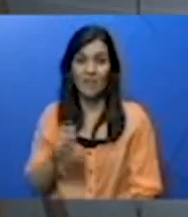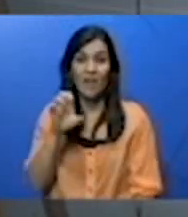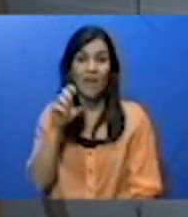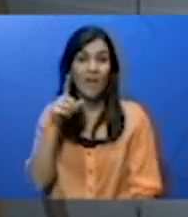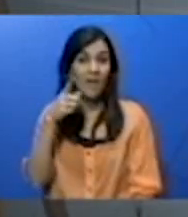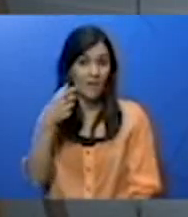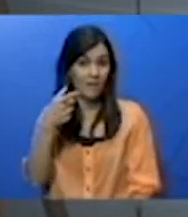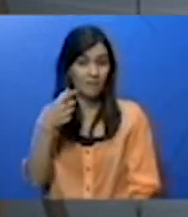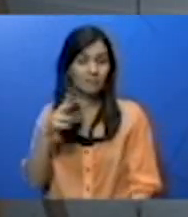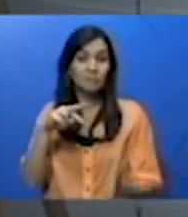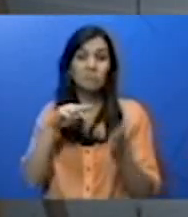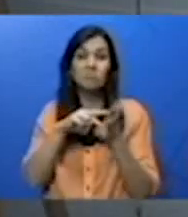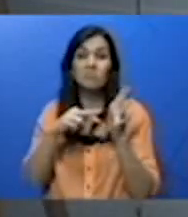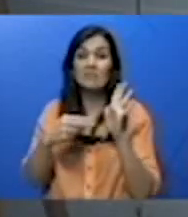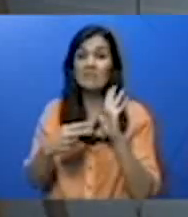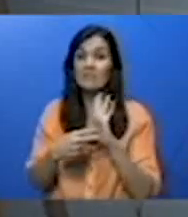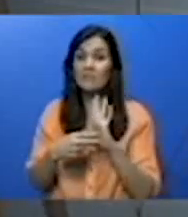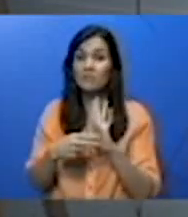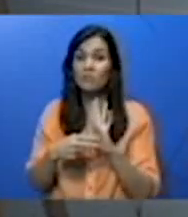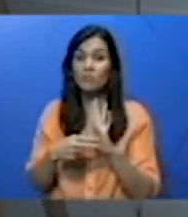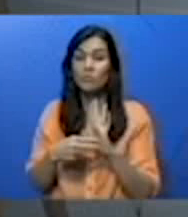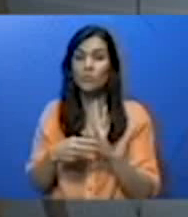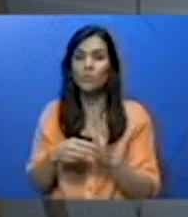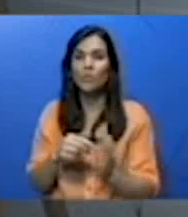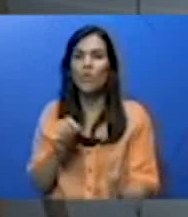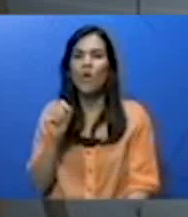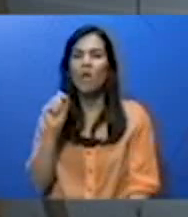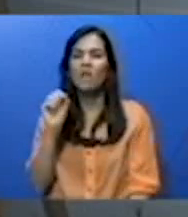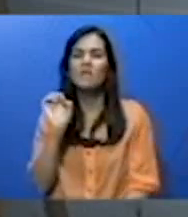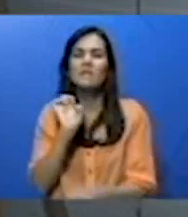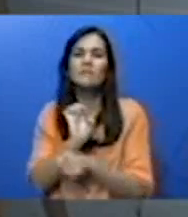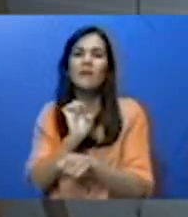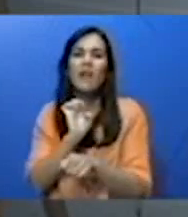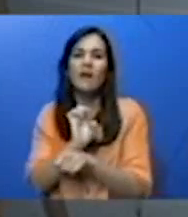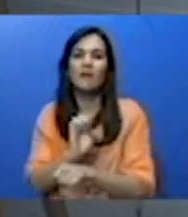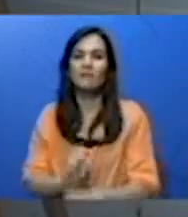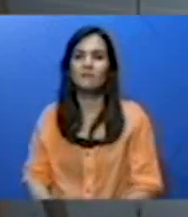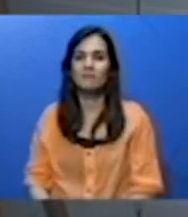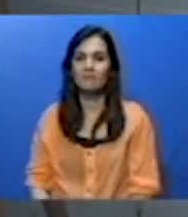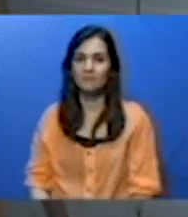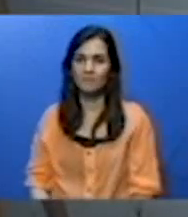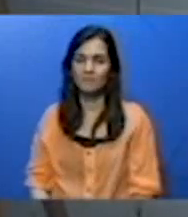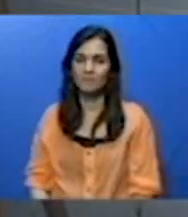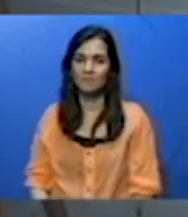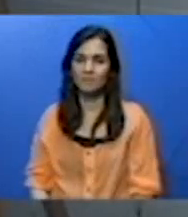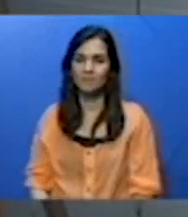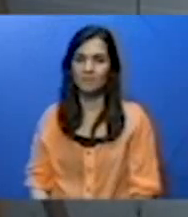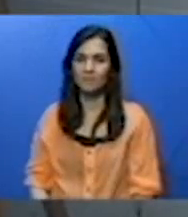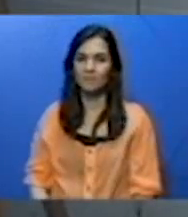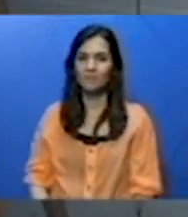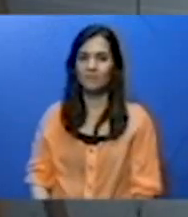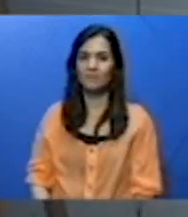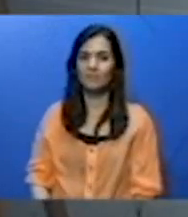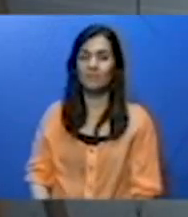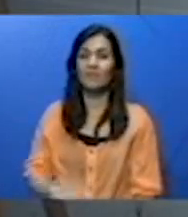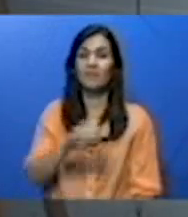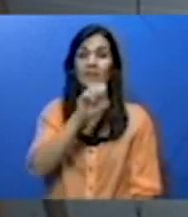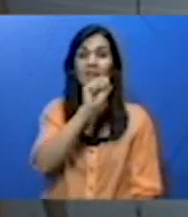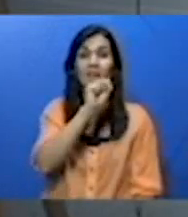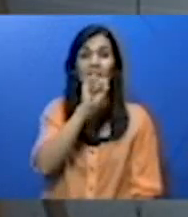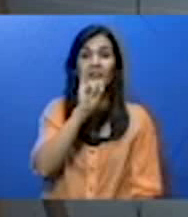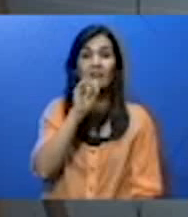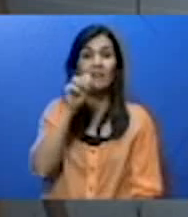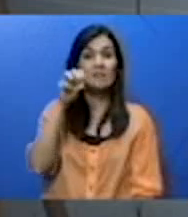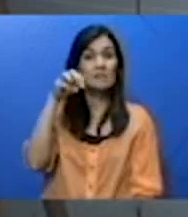acento ser símbolo com B da bola, com M,